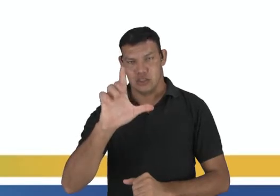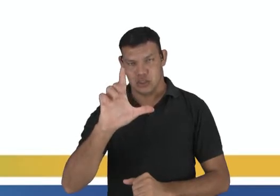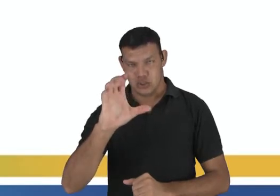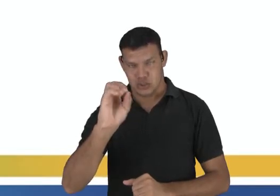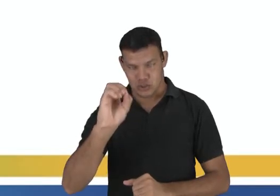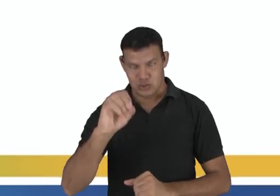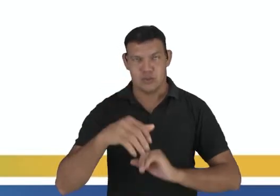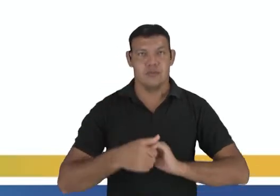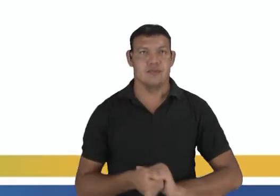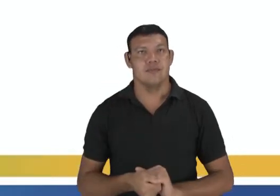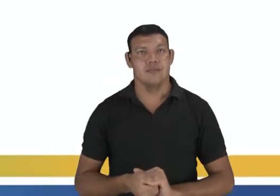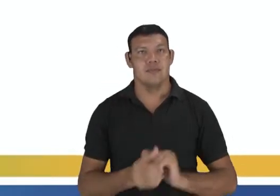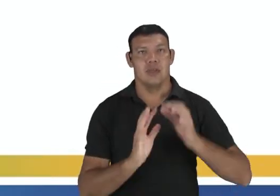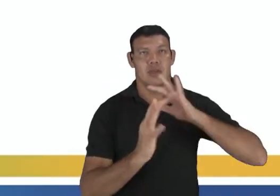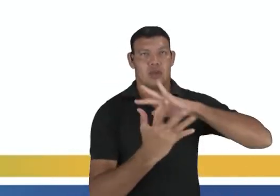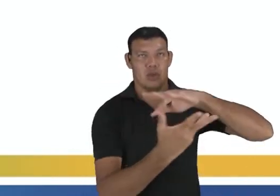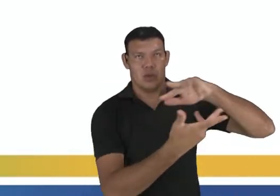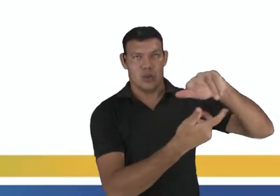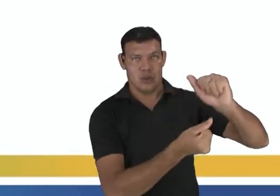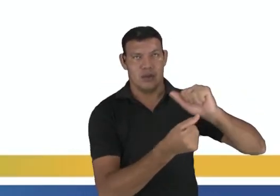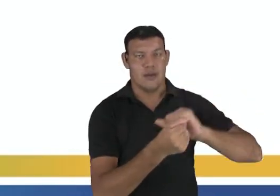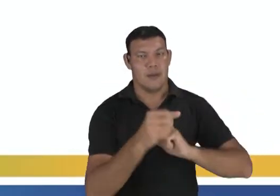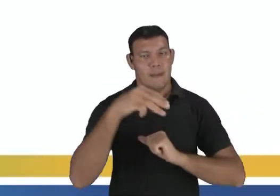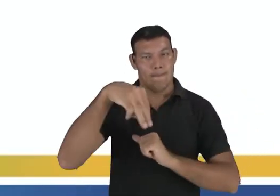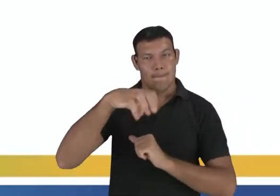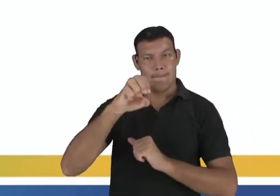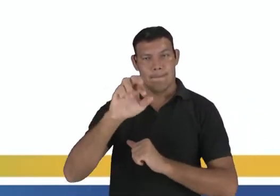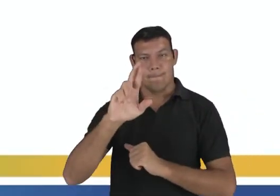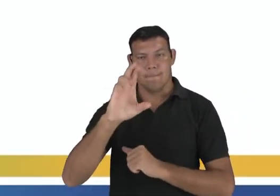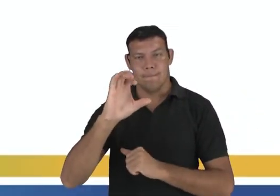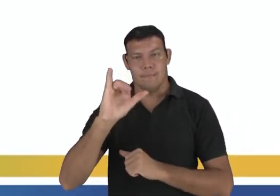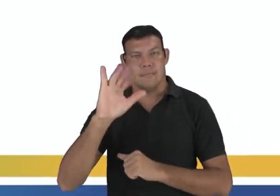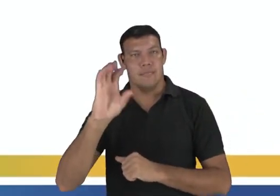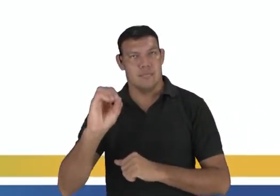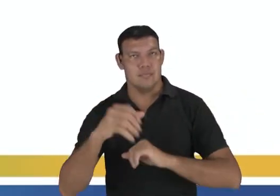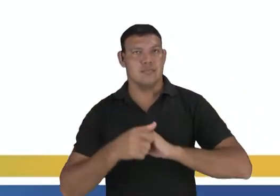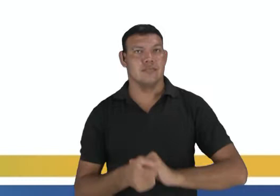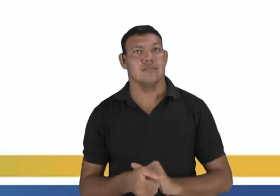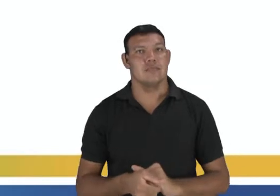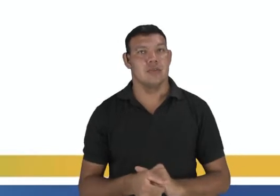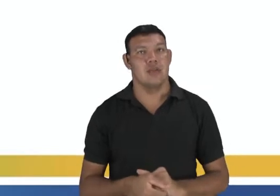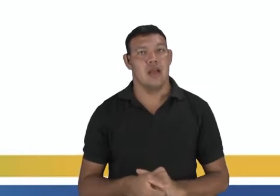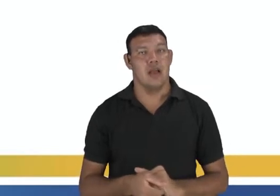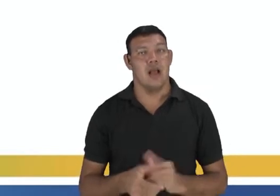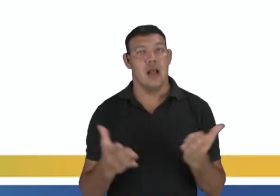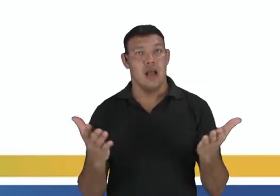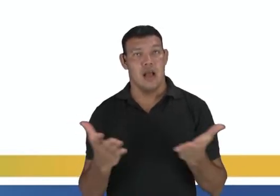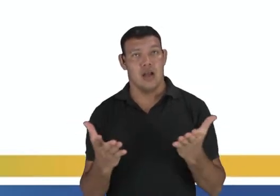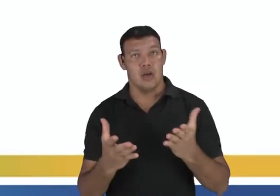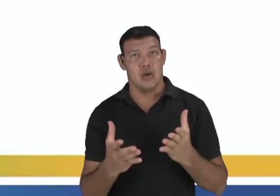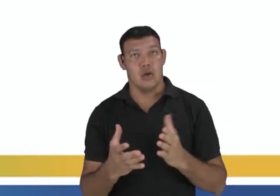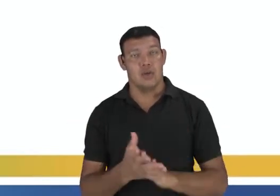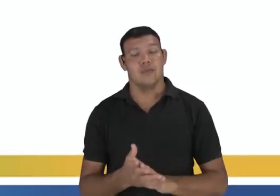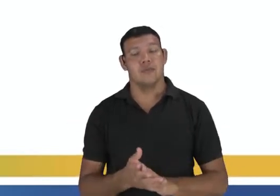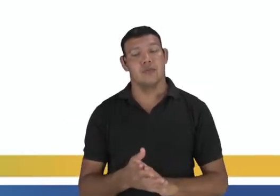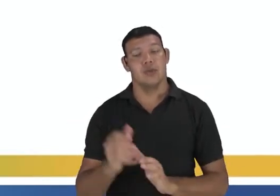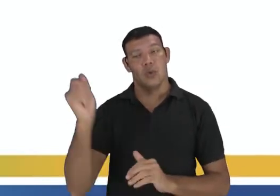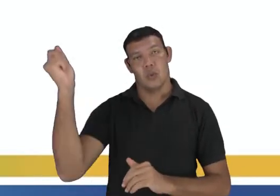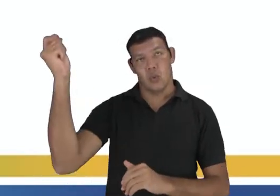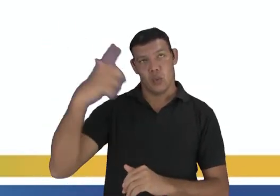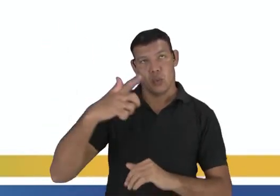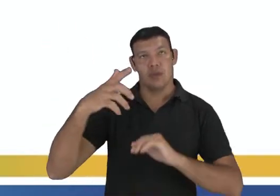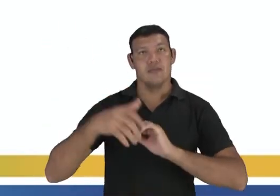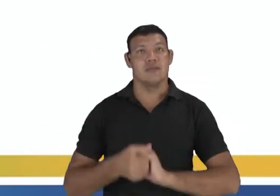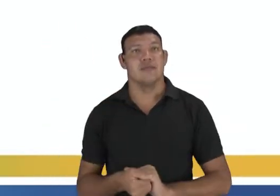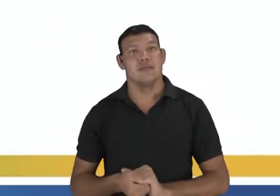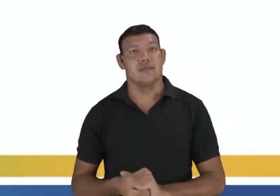aí Mercúrio, Vênus, tinha o Sol, que no caso era trocado a posição dele com a Terra, né? Marte, Júpiter, Saturno, e ali o céu,